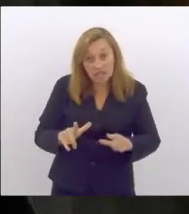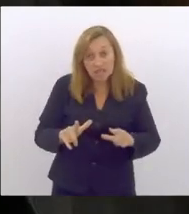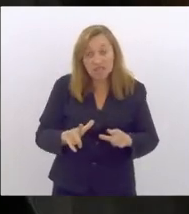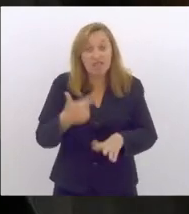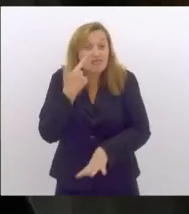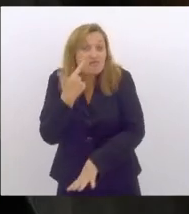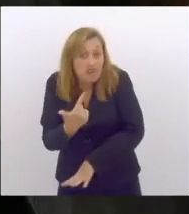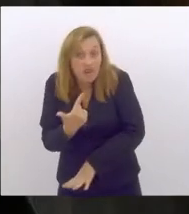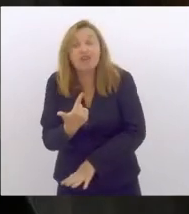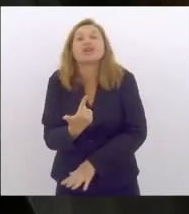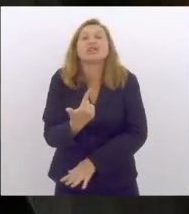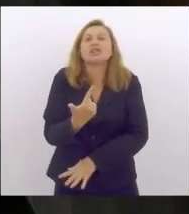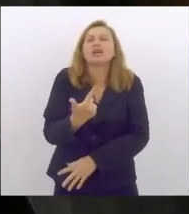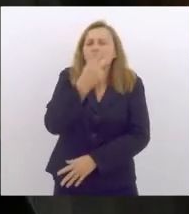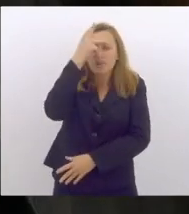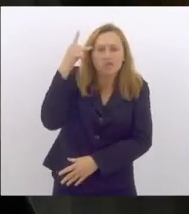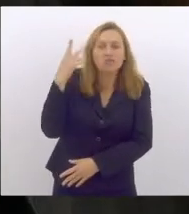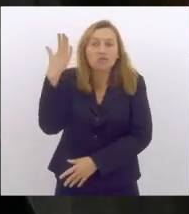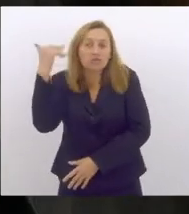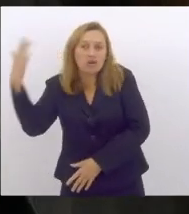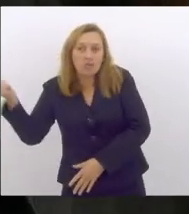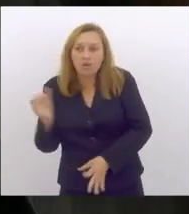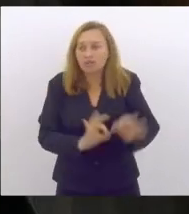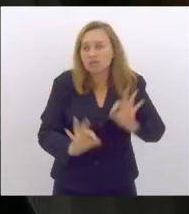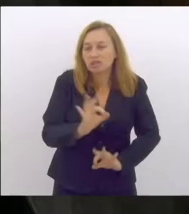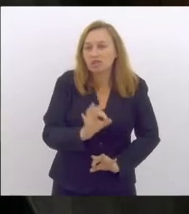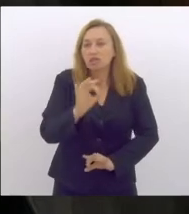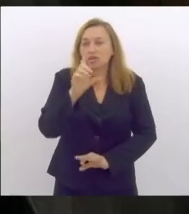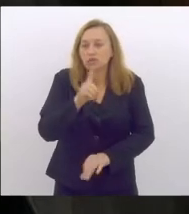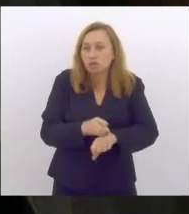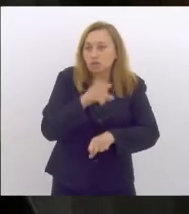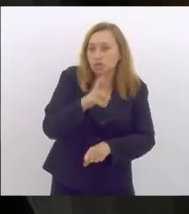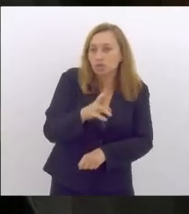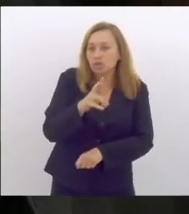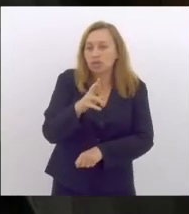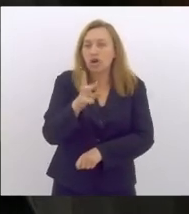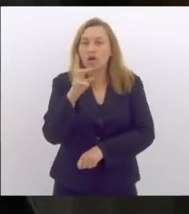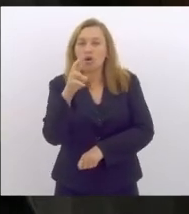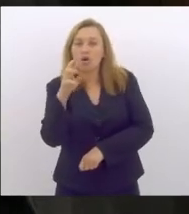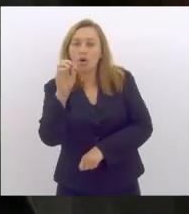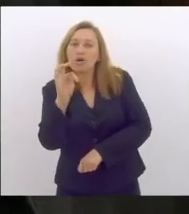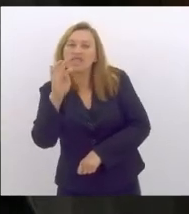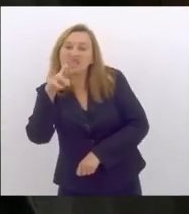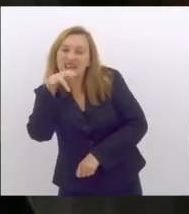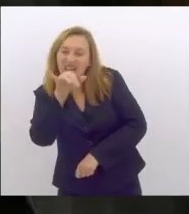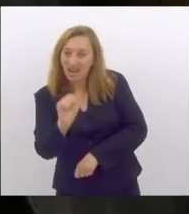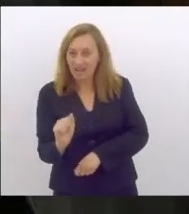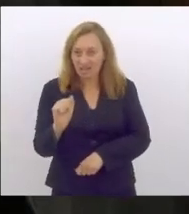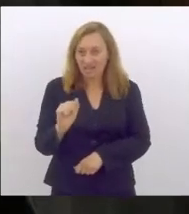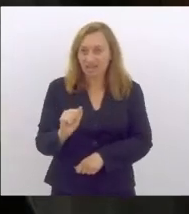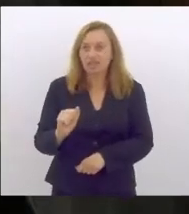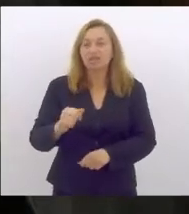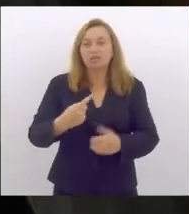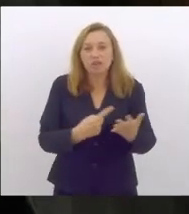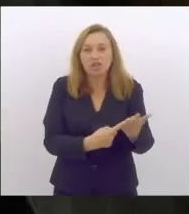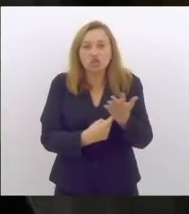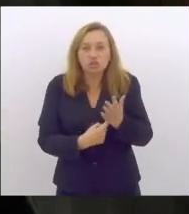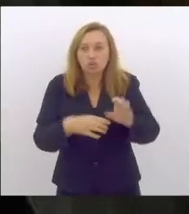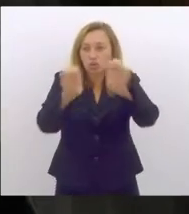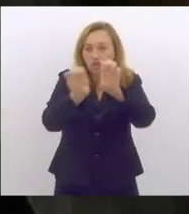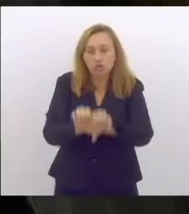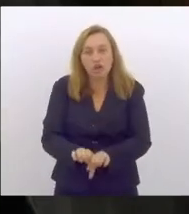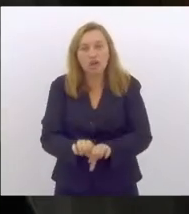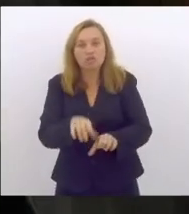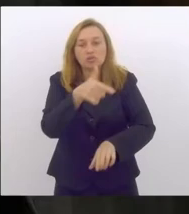rever figuras históricas do programa Dra Rosa Lia foi uma das diretoras mais emblemáticas do programa que me ajudou a estruturar em